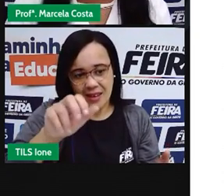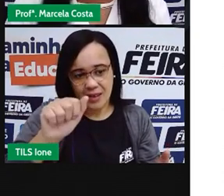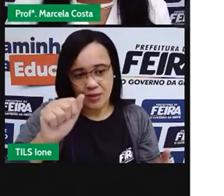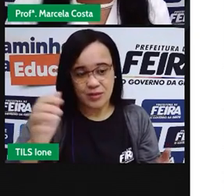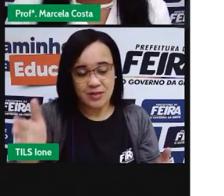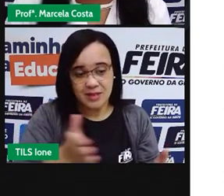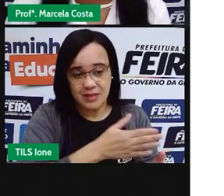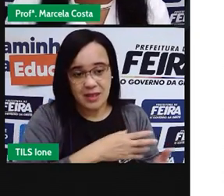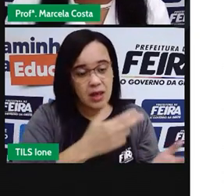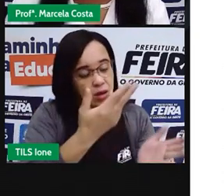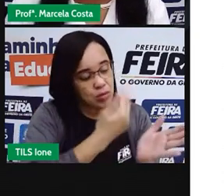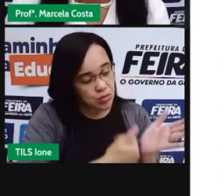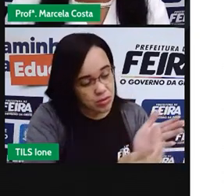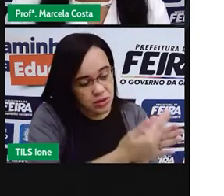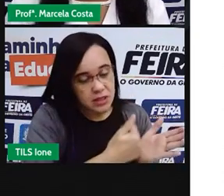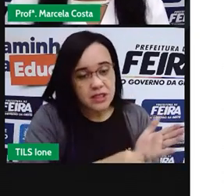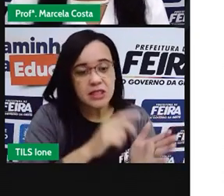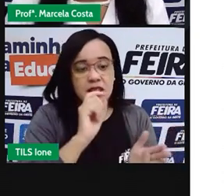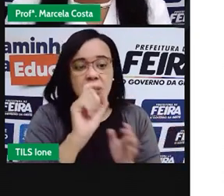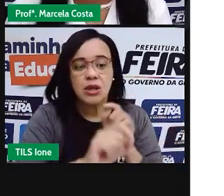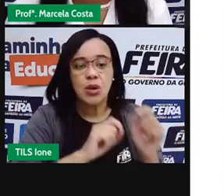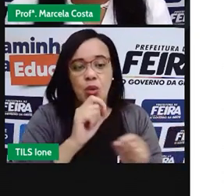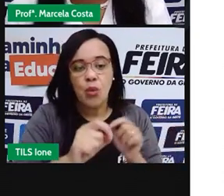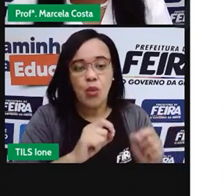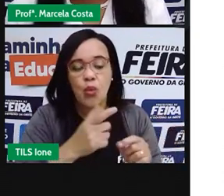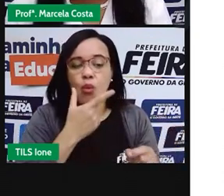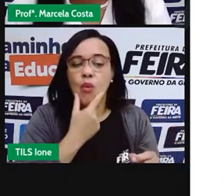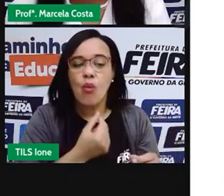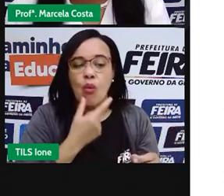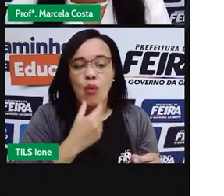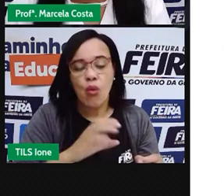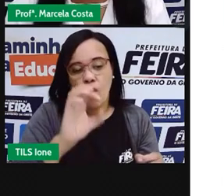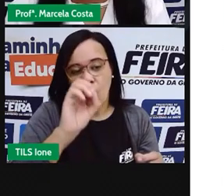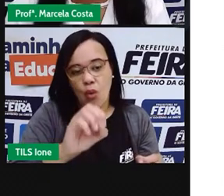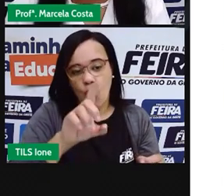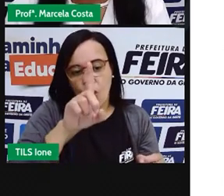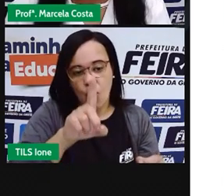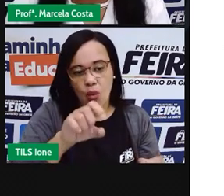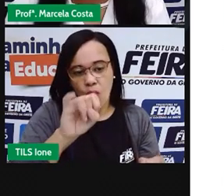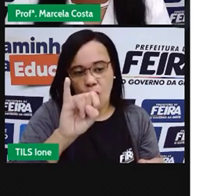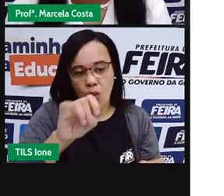Odilon Moraes. E a editora é Iluminuras.